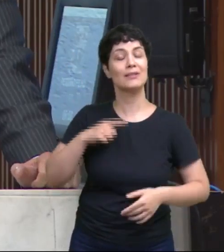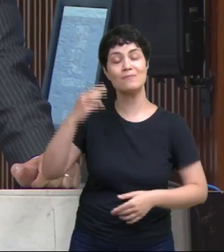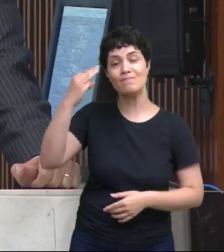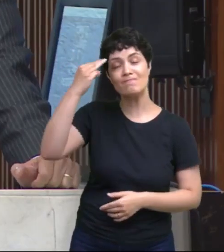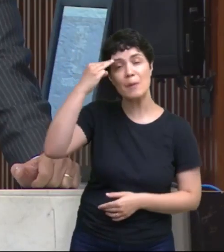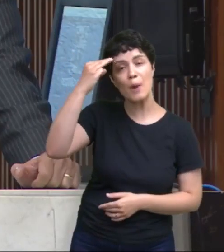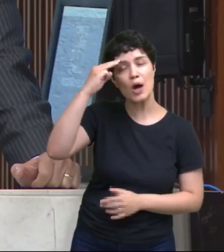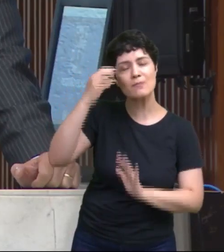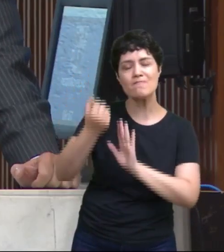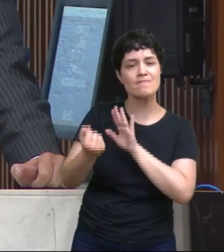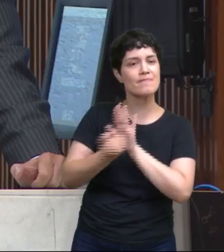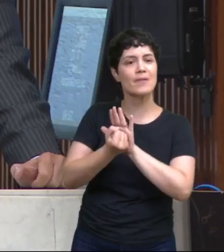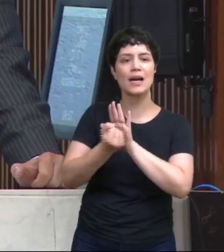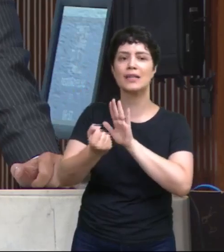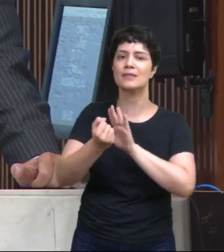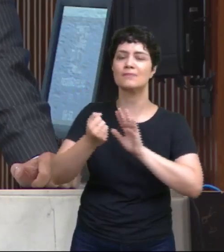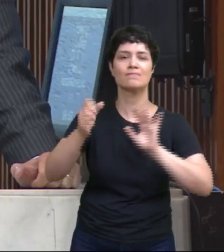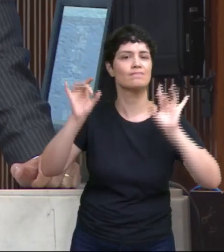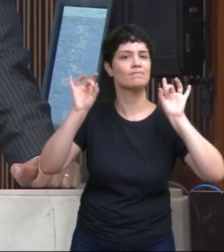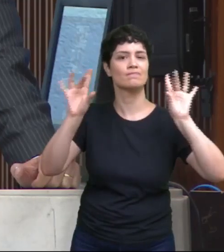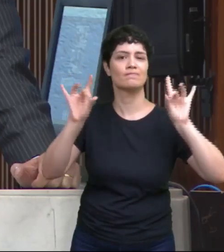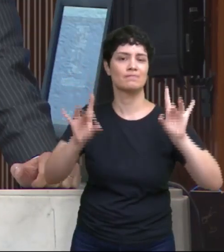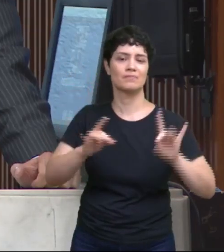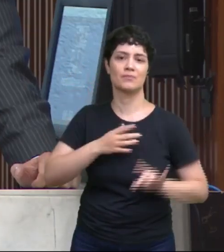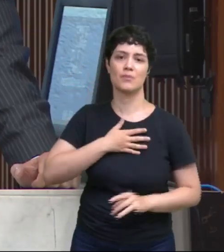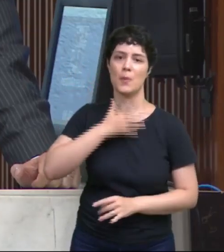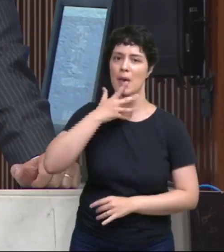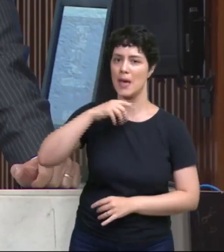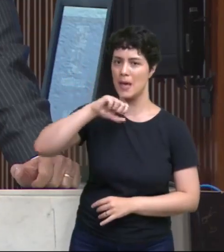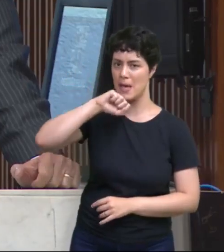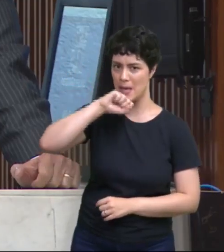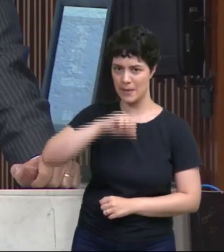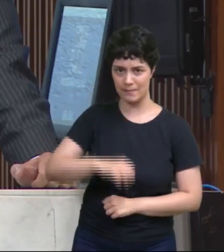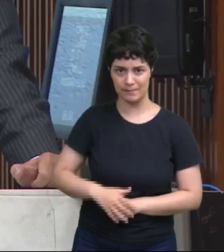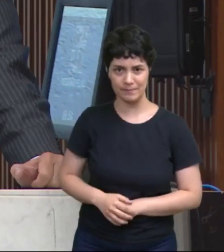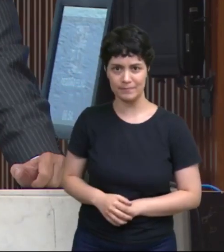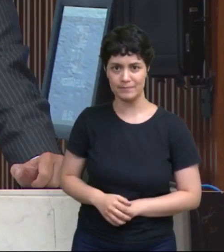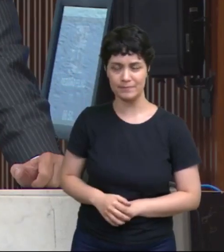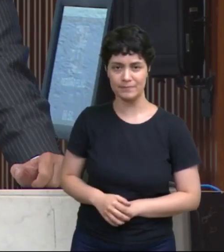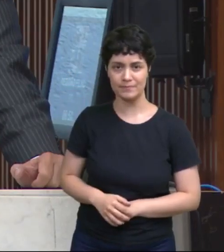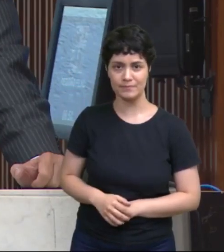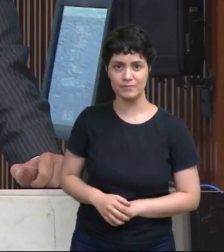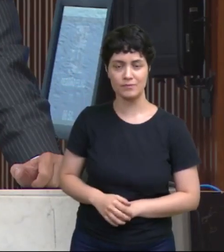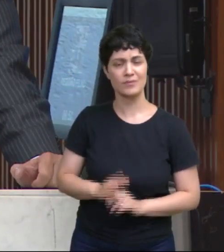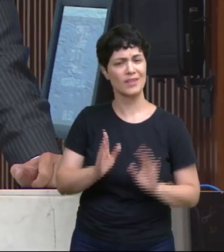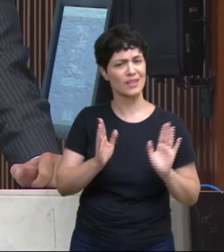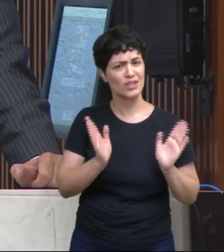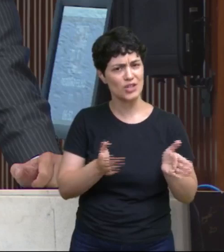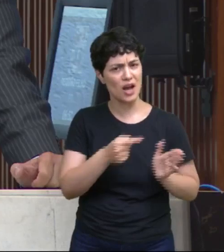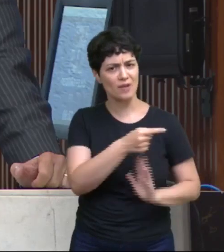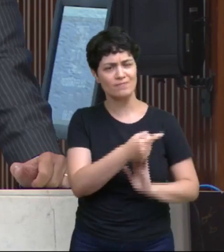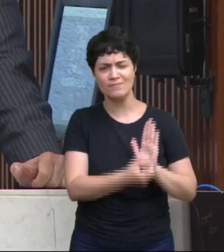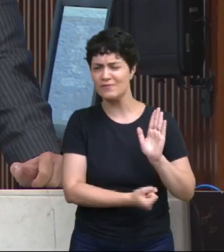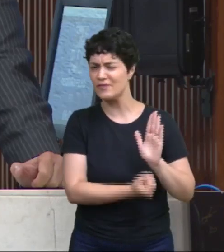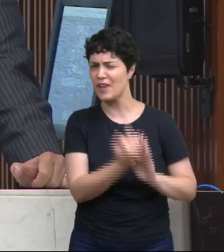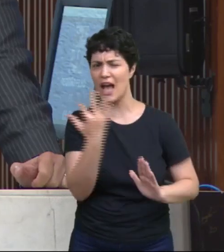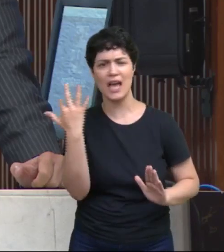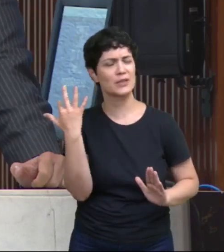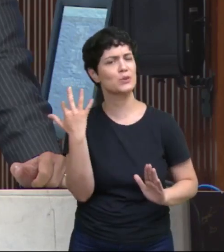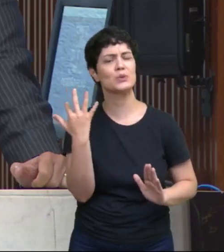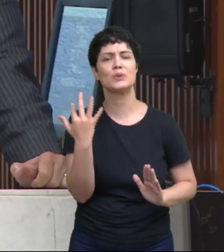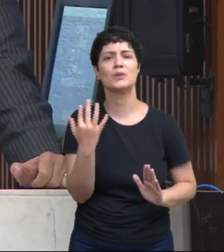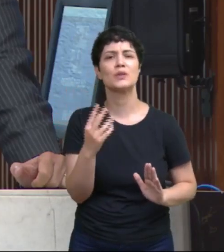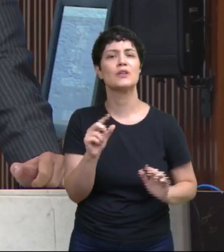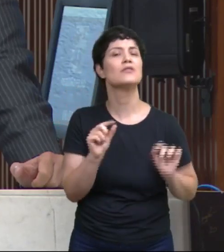incríveis do meu pai, que muitas vezes abriu mão